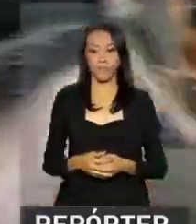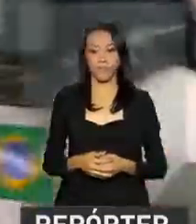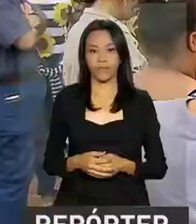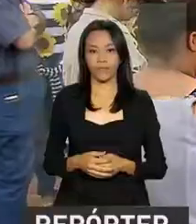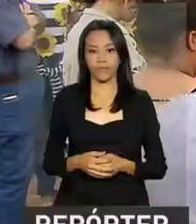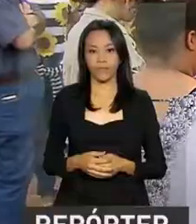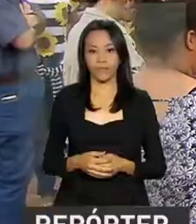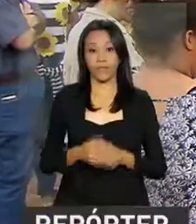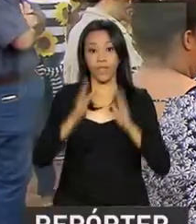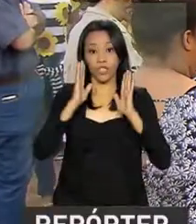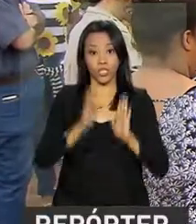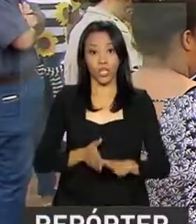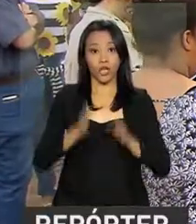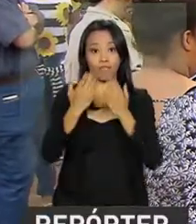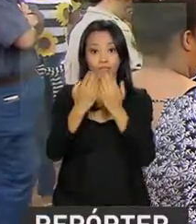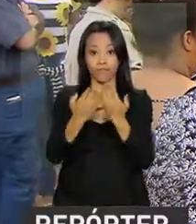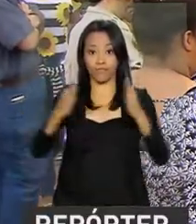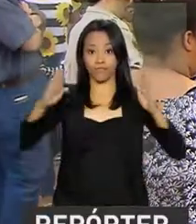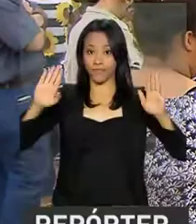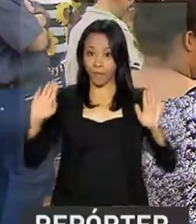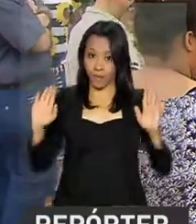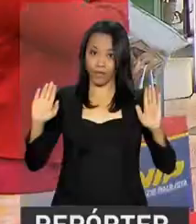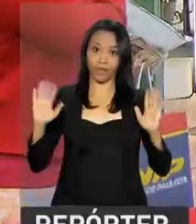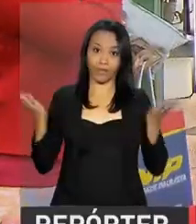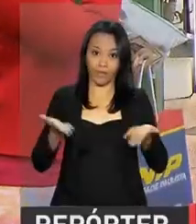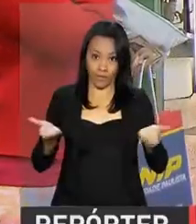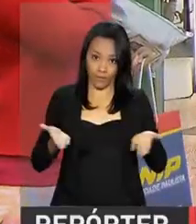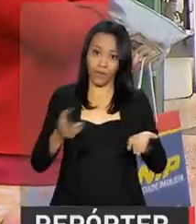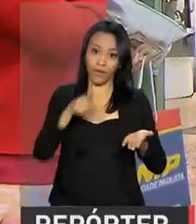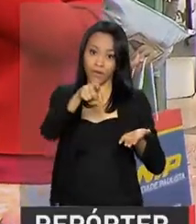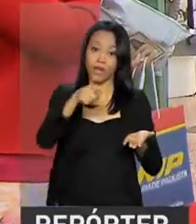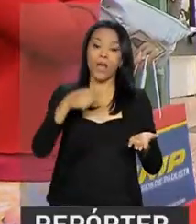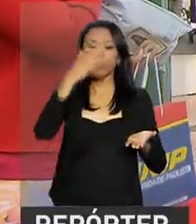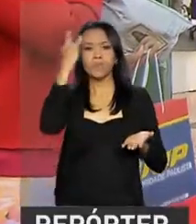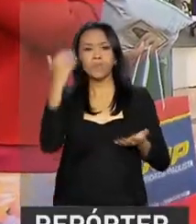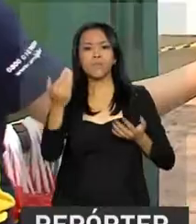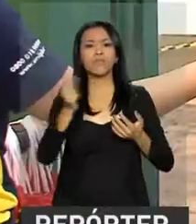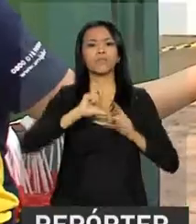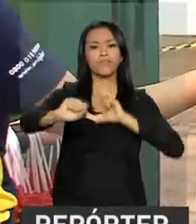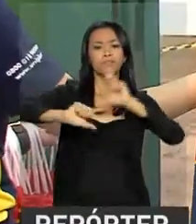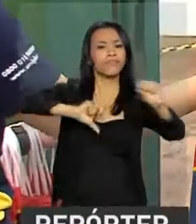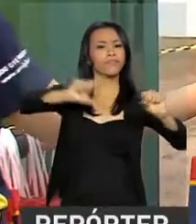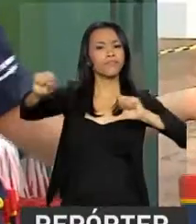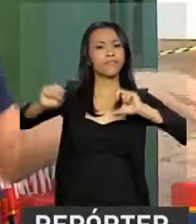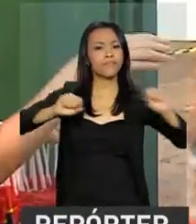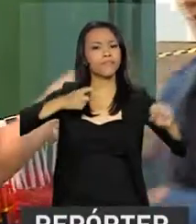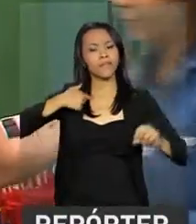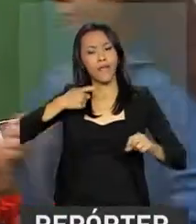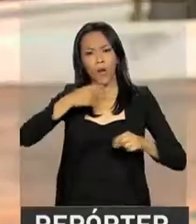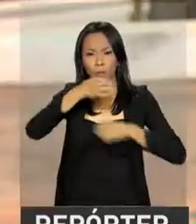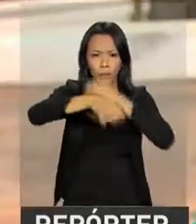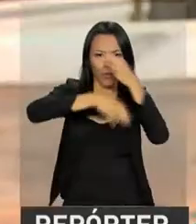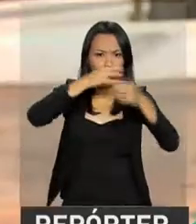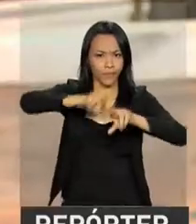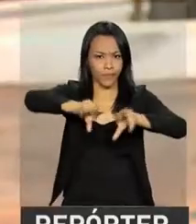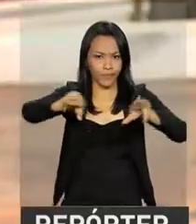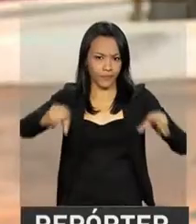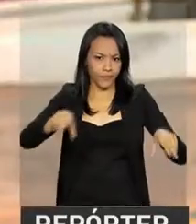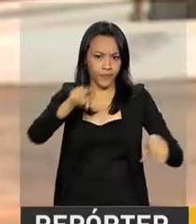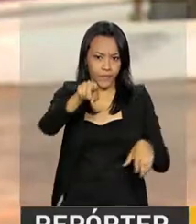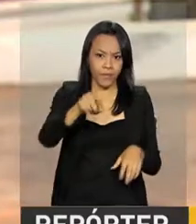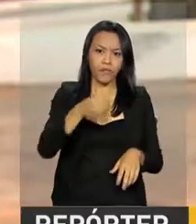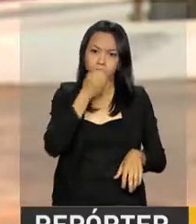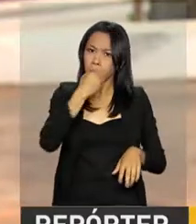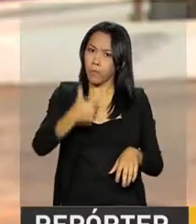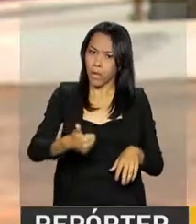já com os portões novamente abertos às impressões variaram em relação ao conteúdo cobrado para os pés que foram